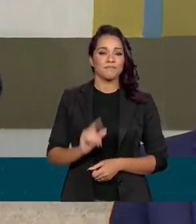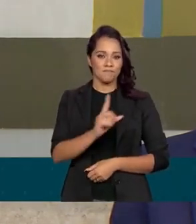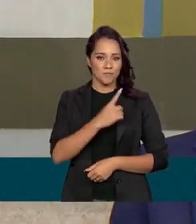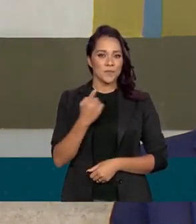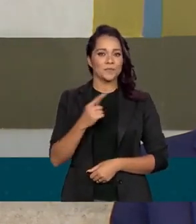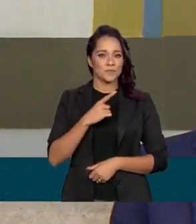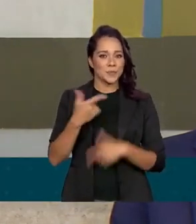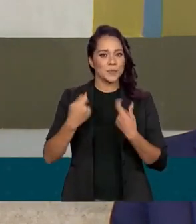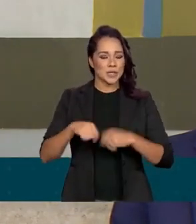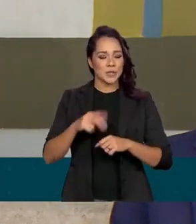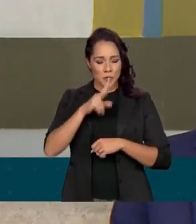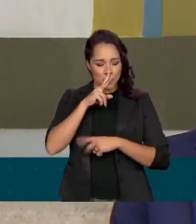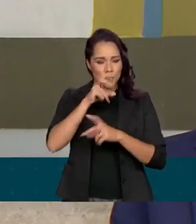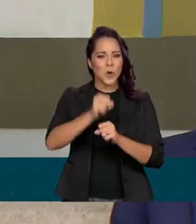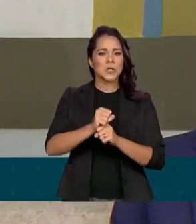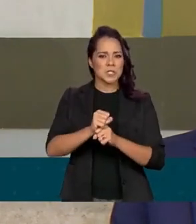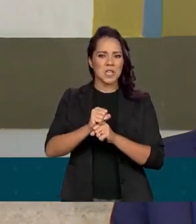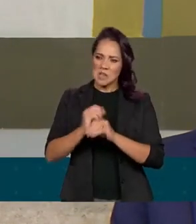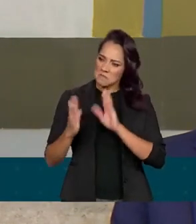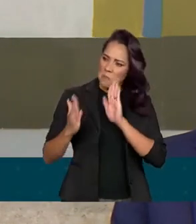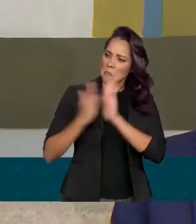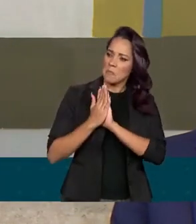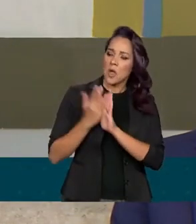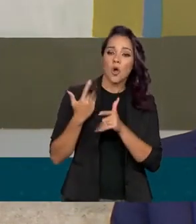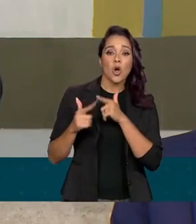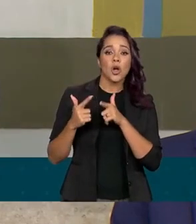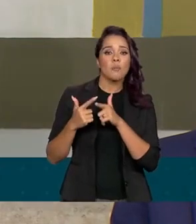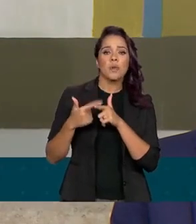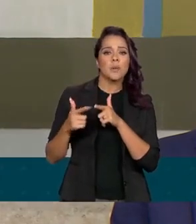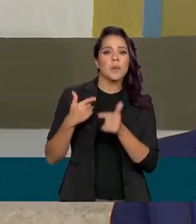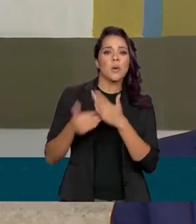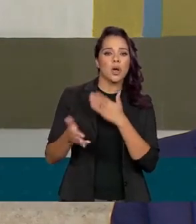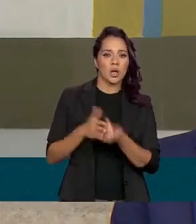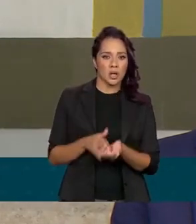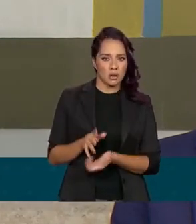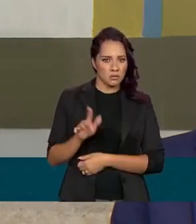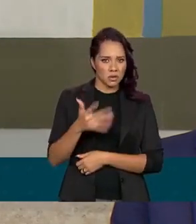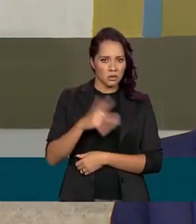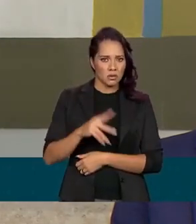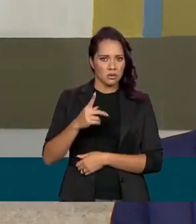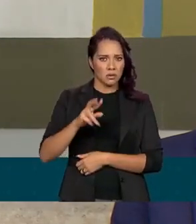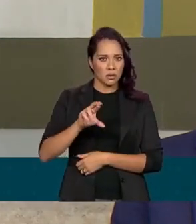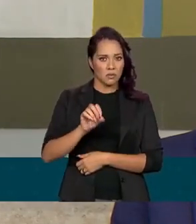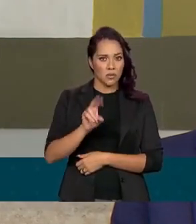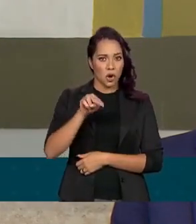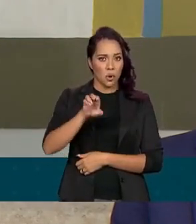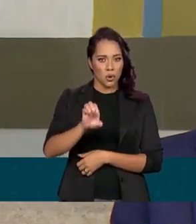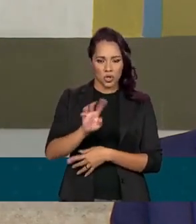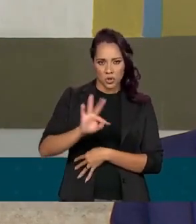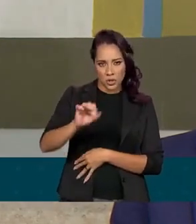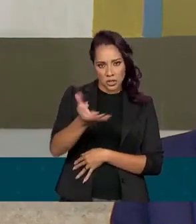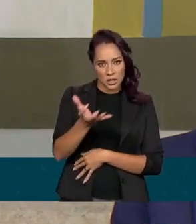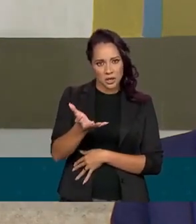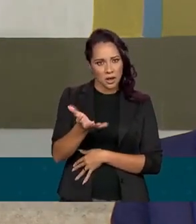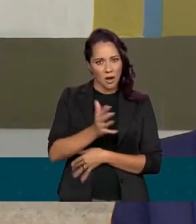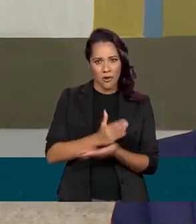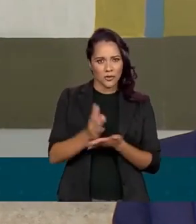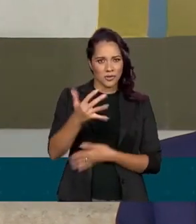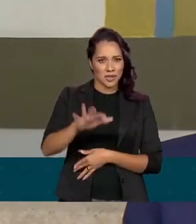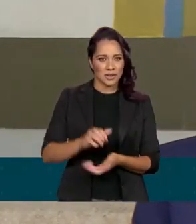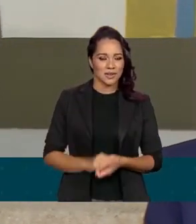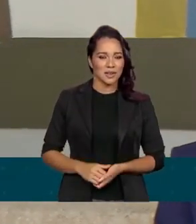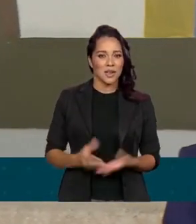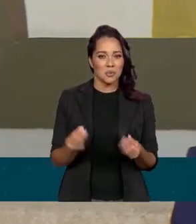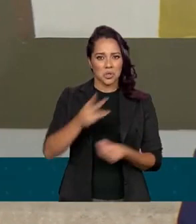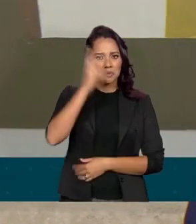gente tem que ter força para encarar todos os problemas. Não é todo mundo que queria o ProUni, viu? Não é todo mundo, não. Tinha